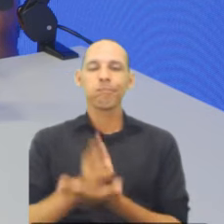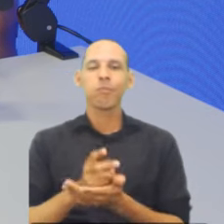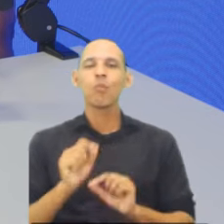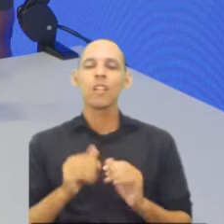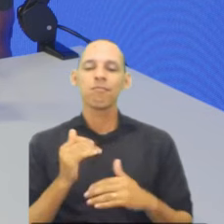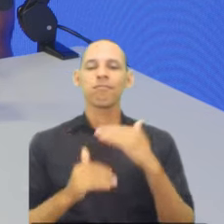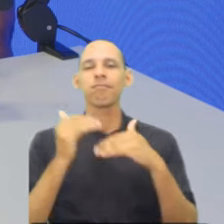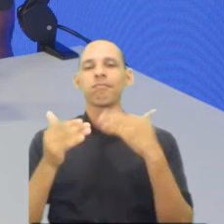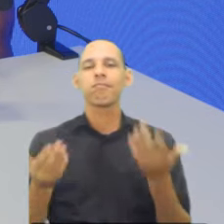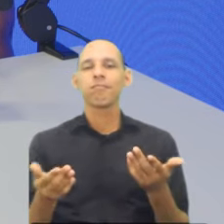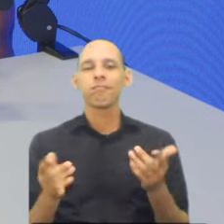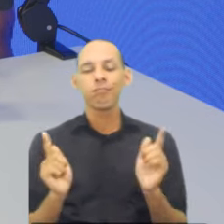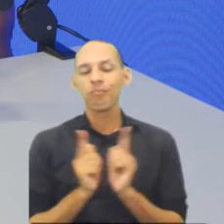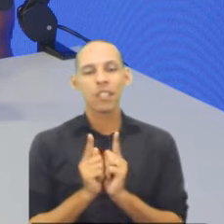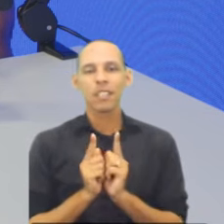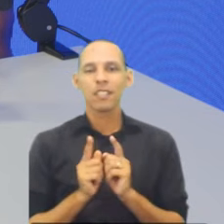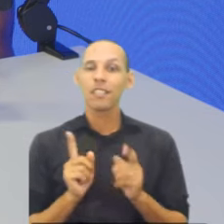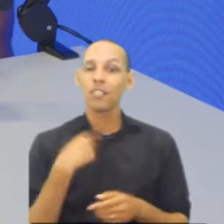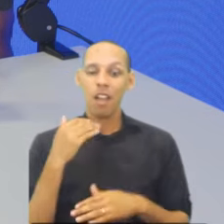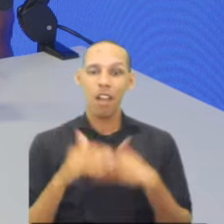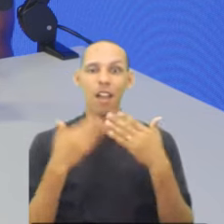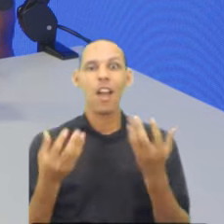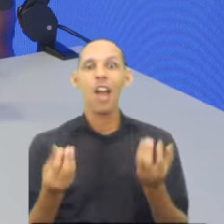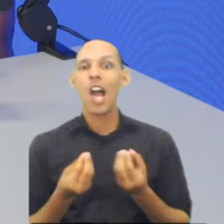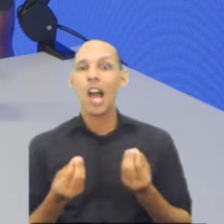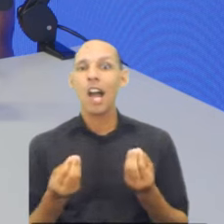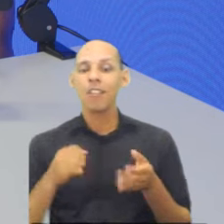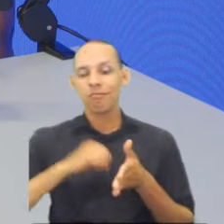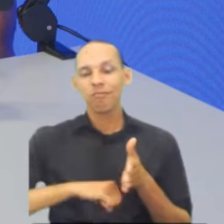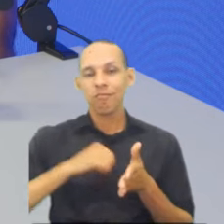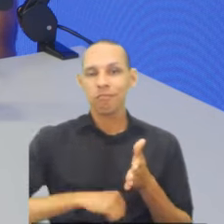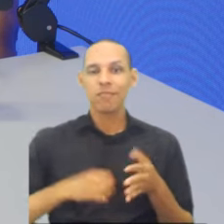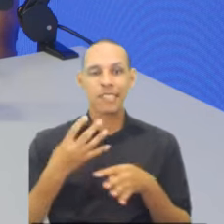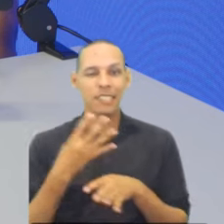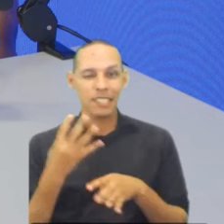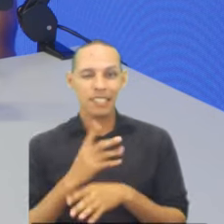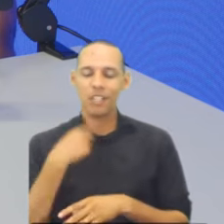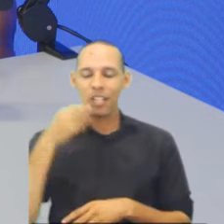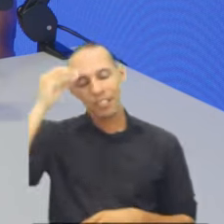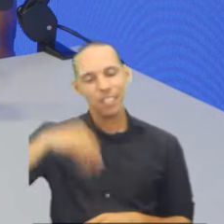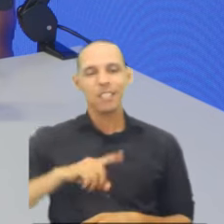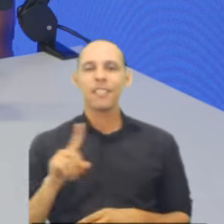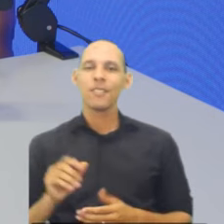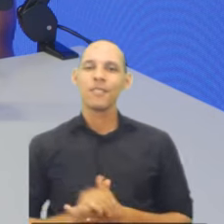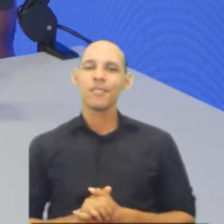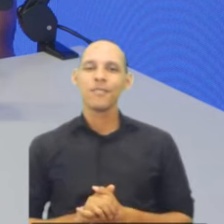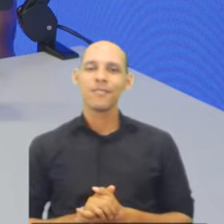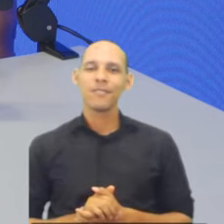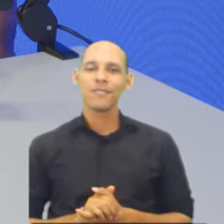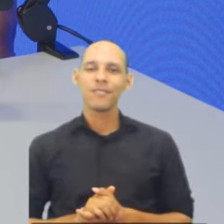vai continuar avançando em pequenos passos e vamos continuar avançando pela existências que falamos aqui que não Não desistimos